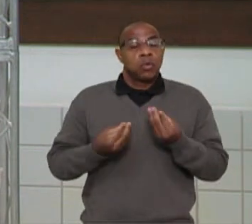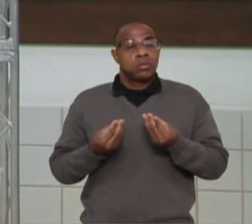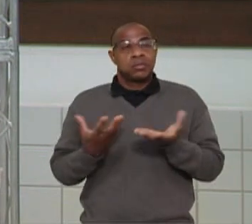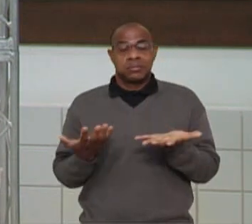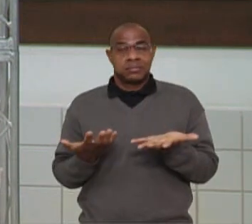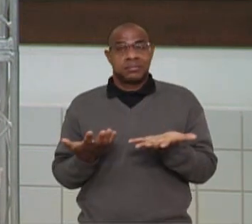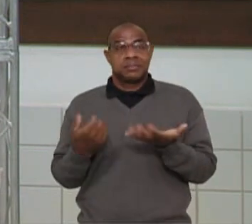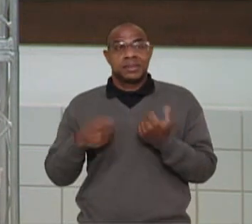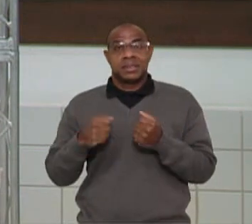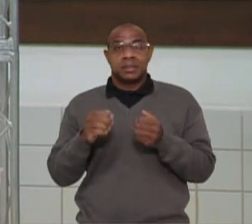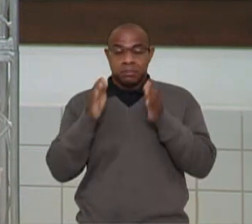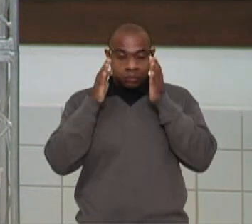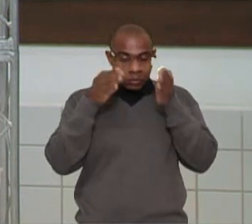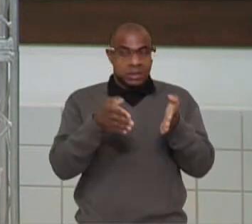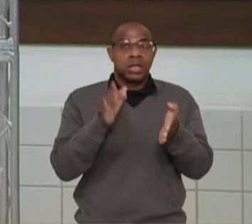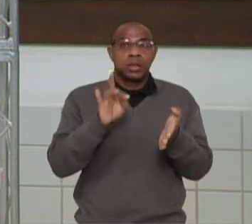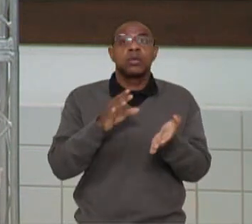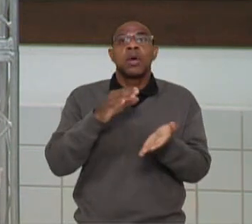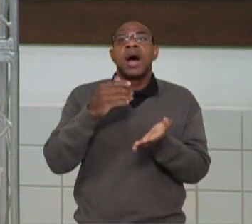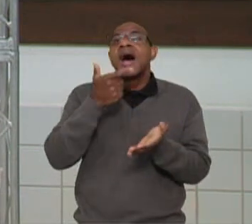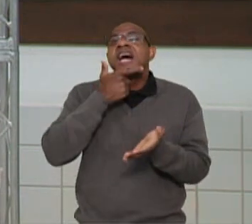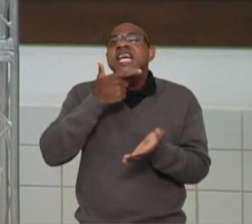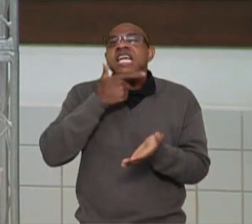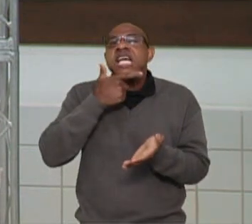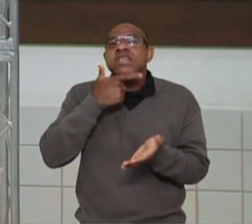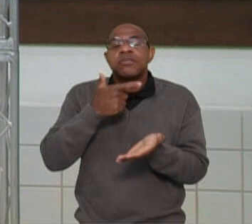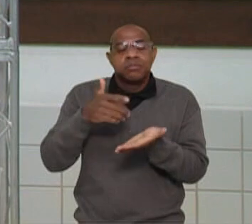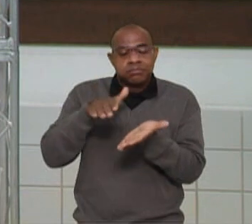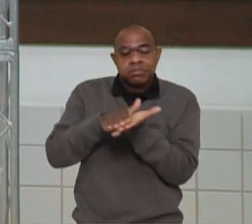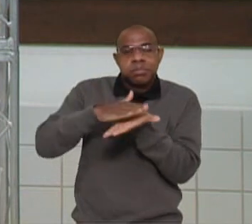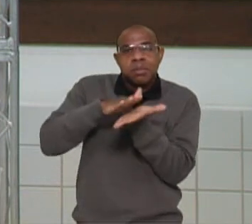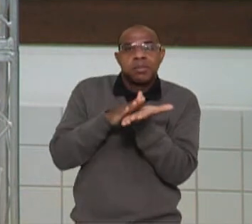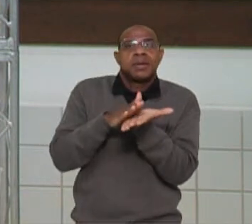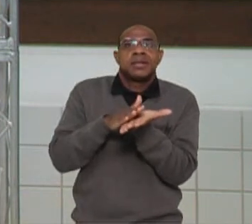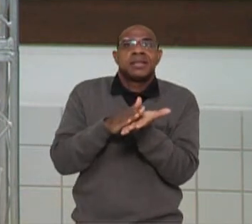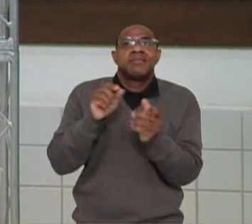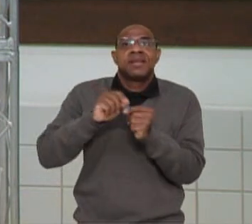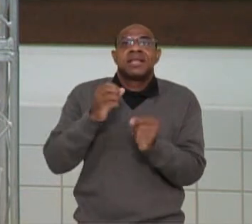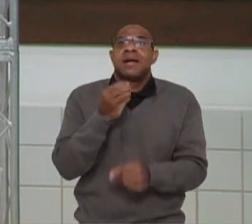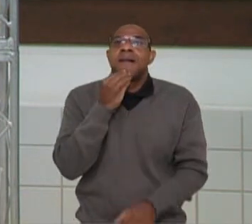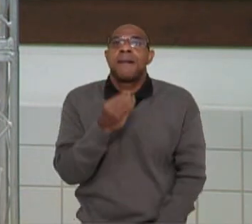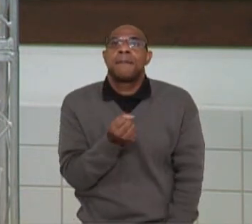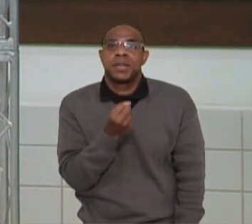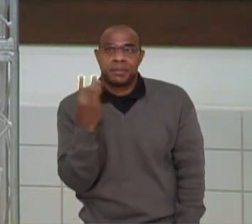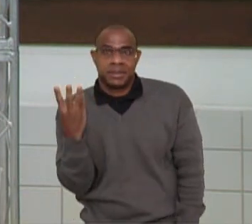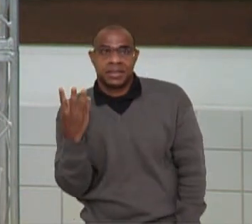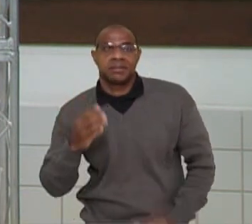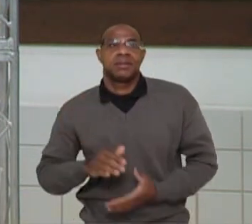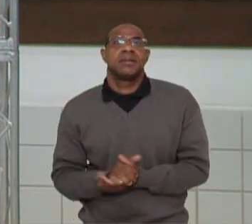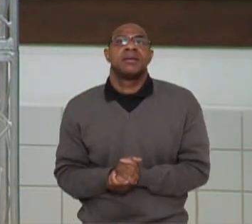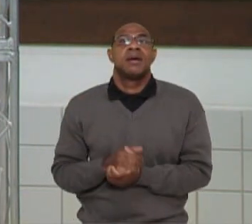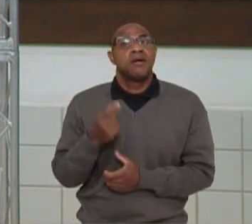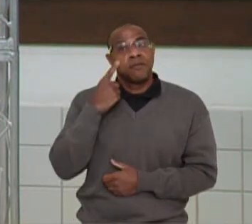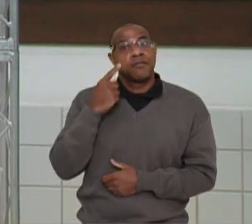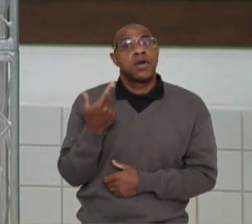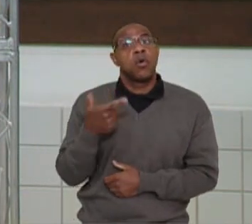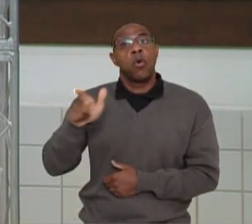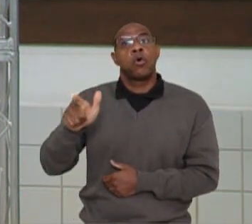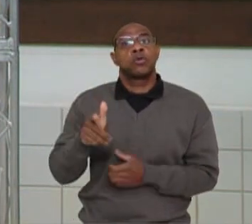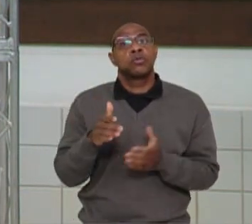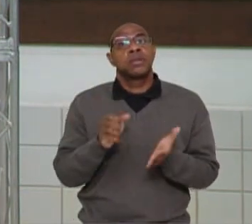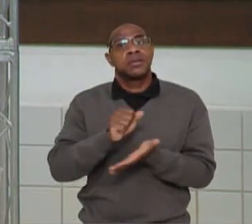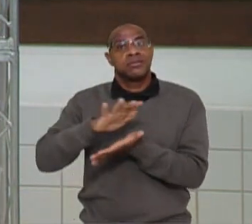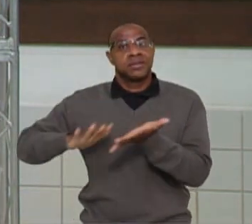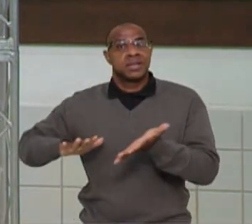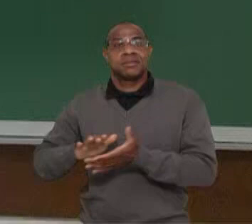poderia me concentrar só no recheio do queijo, certo? E fazer a probabilidade daquela segunda maneira. Vamos analisar os próximos exercícios e ver o que acontece em cada